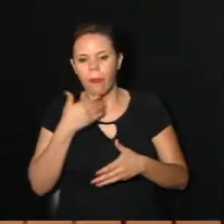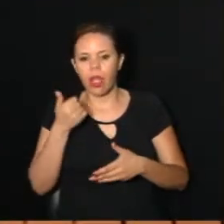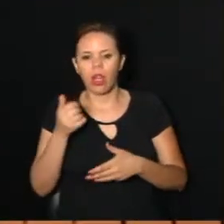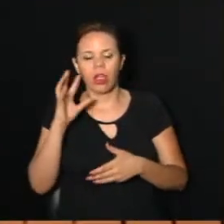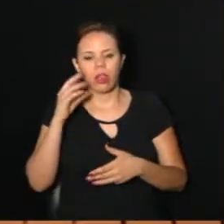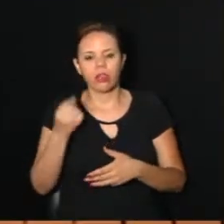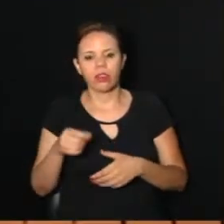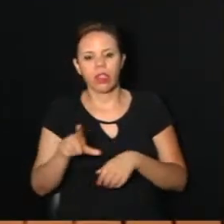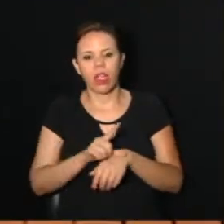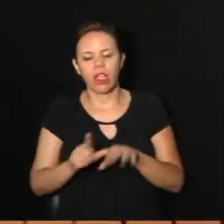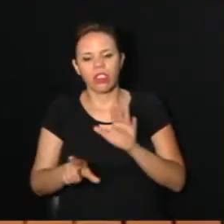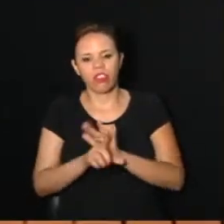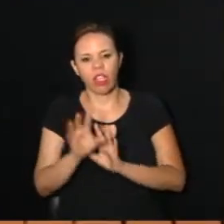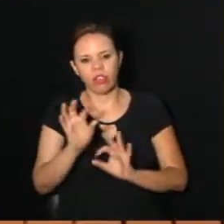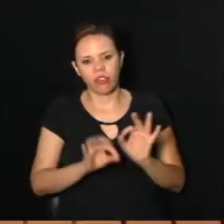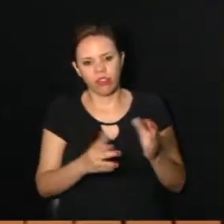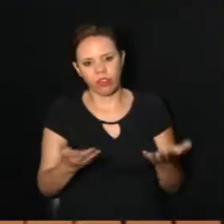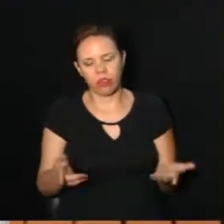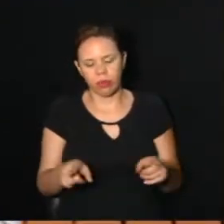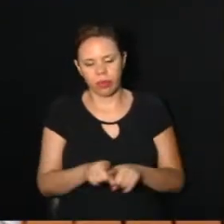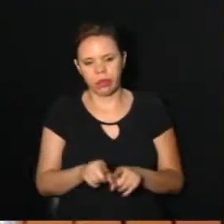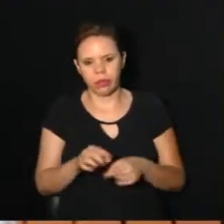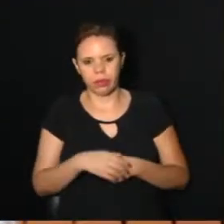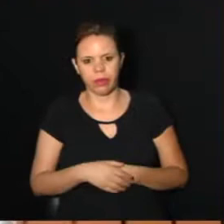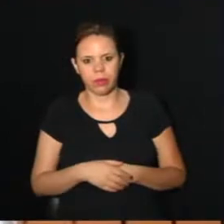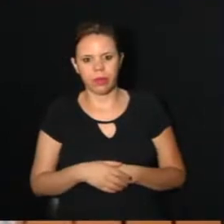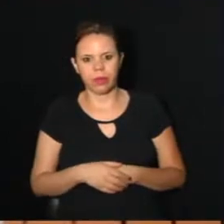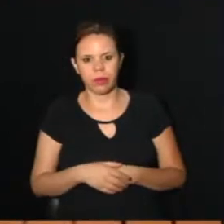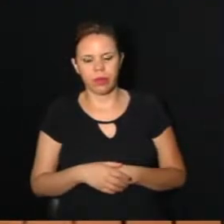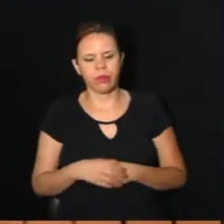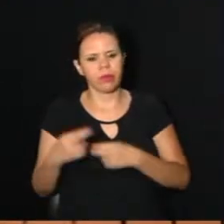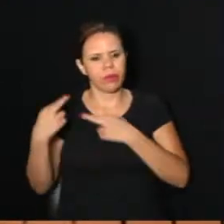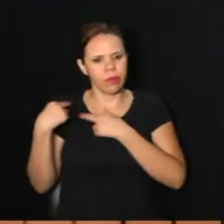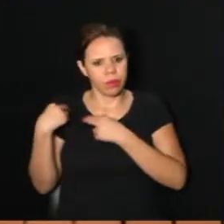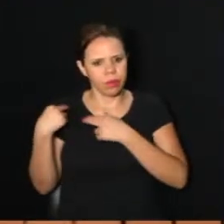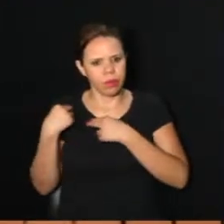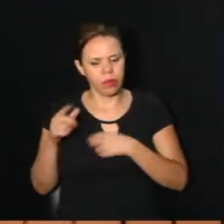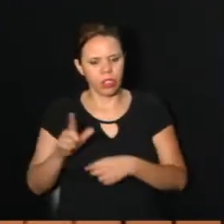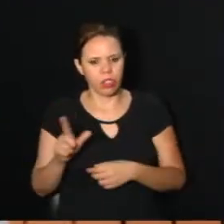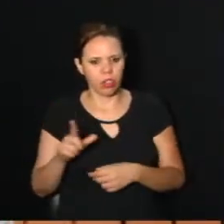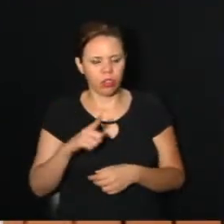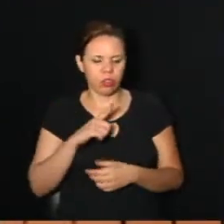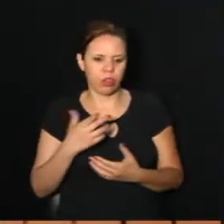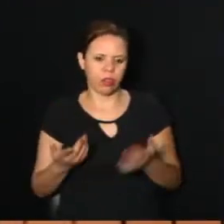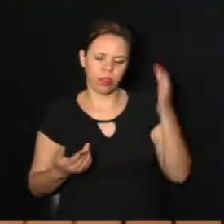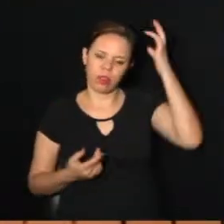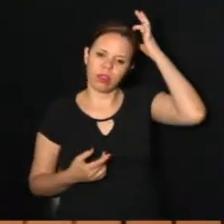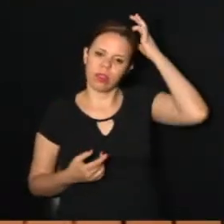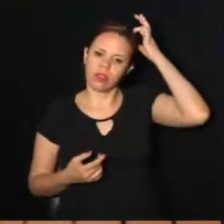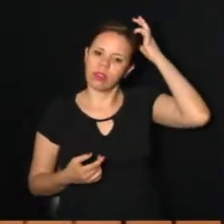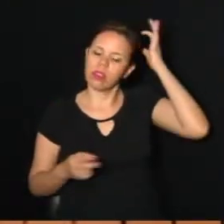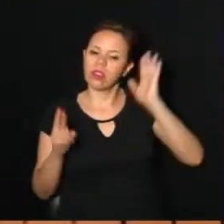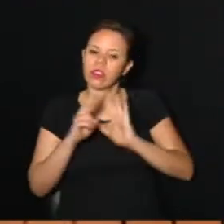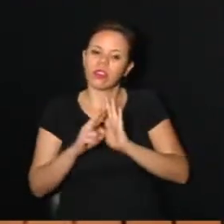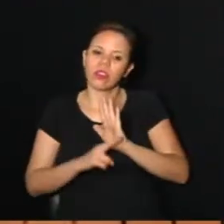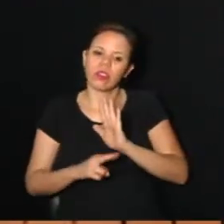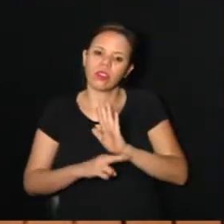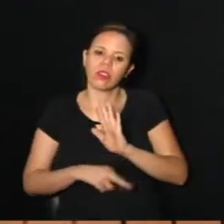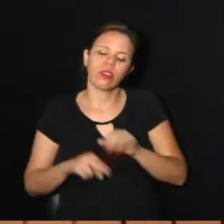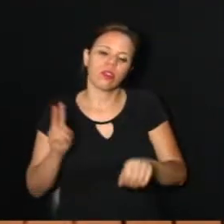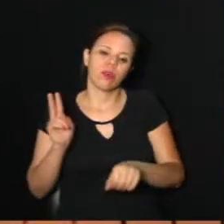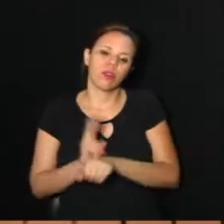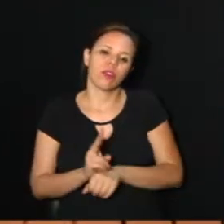entendimento, a lei já está ajustada aí também. E joga a responsabilidade lógica que tem que ter. As normas de proteção ao meio